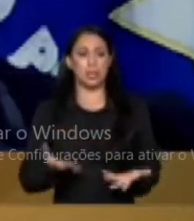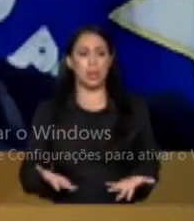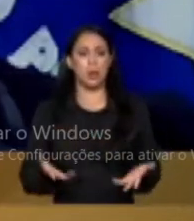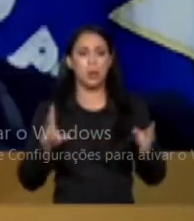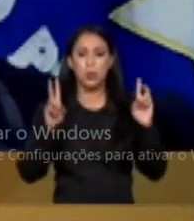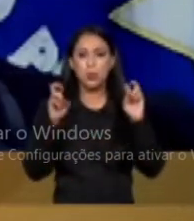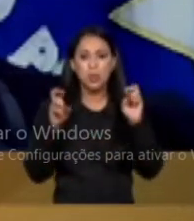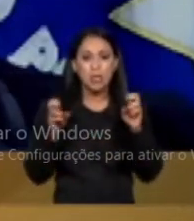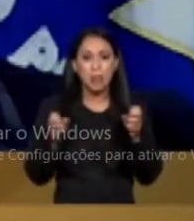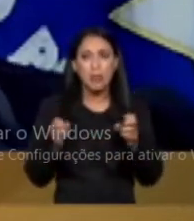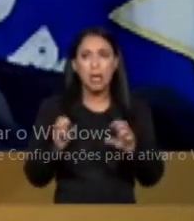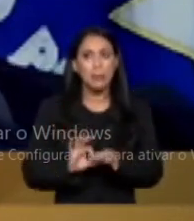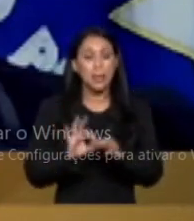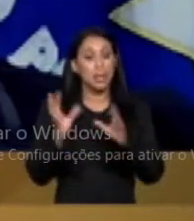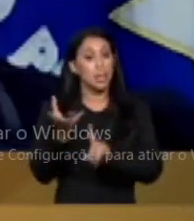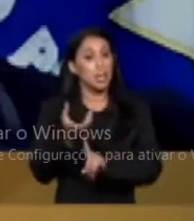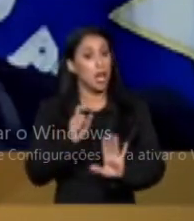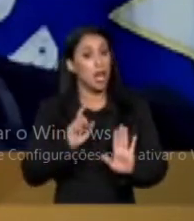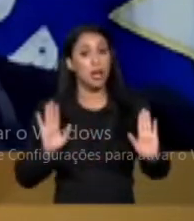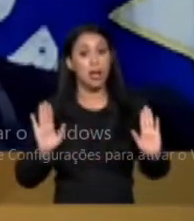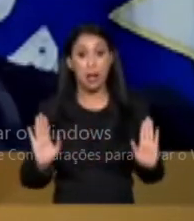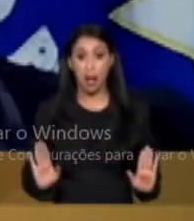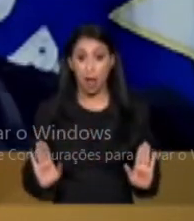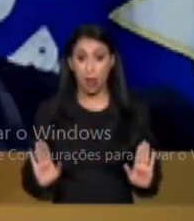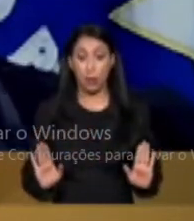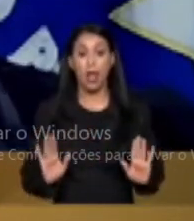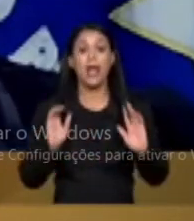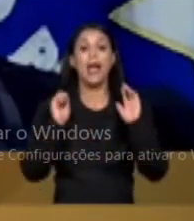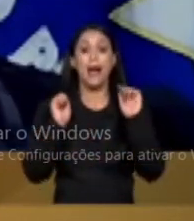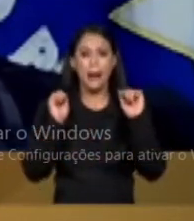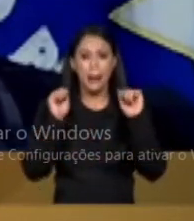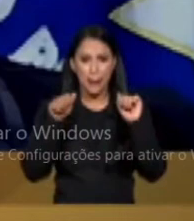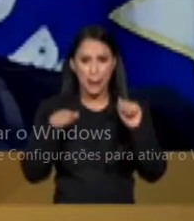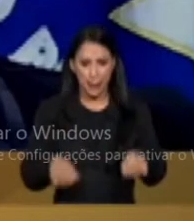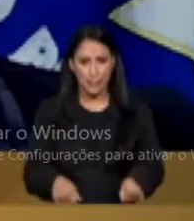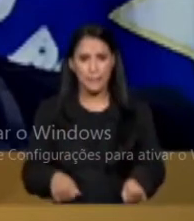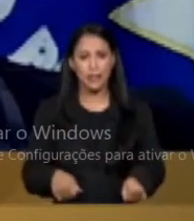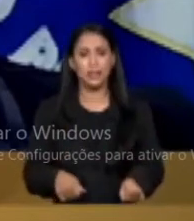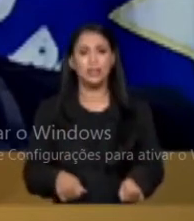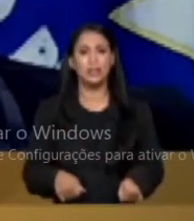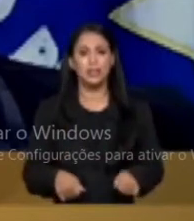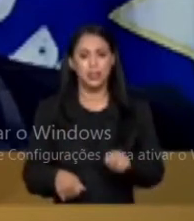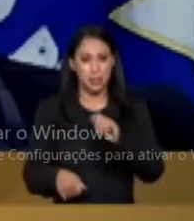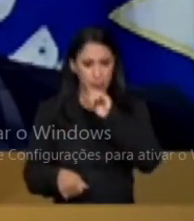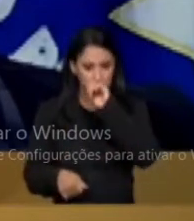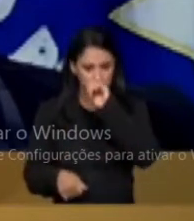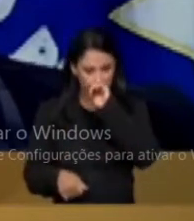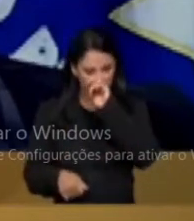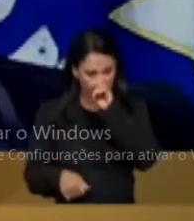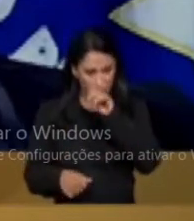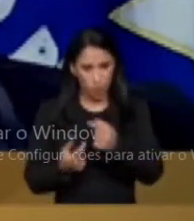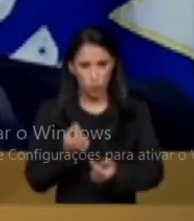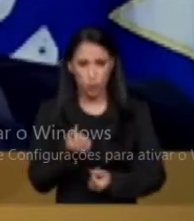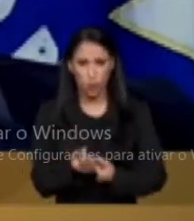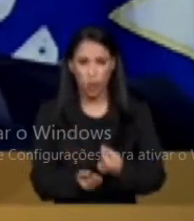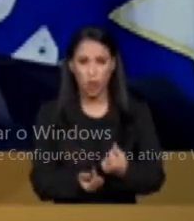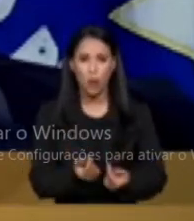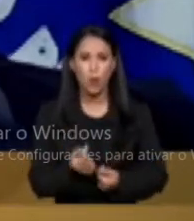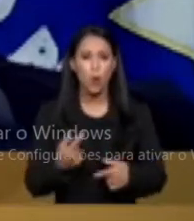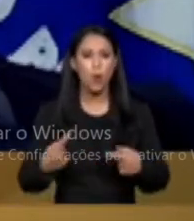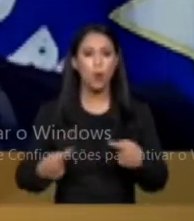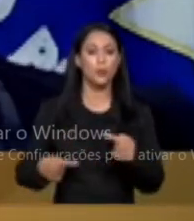liberdade artística. O que se discute aqui é a capacidade, é o poder econômico e o